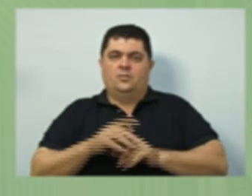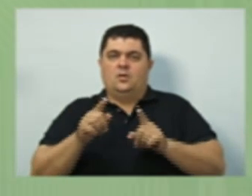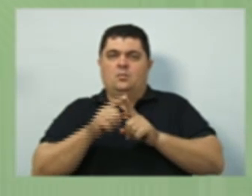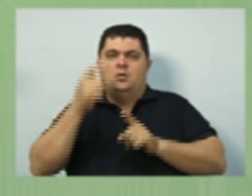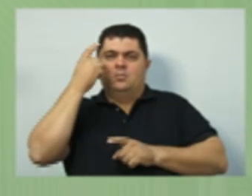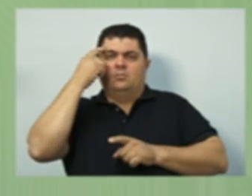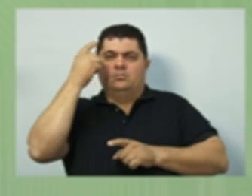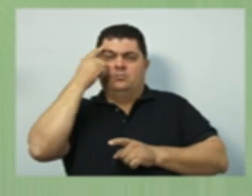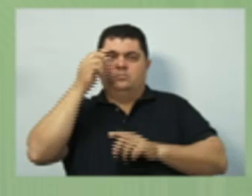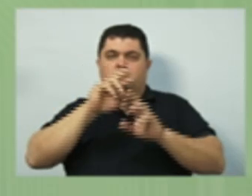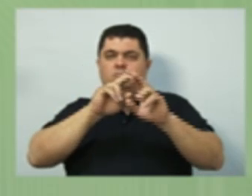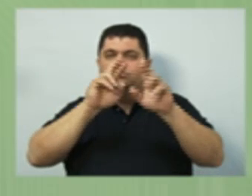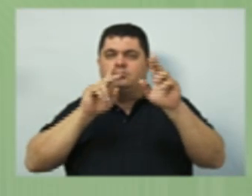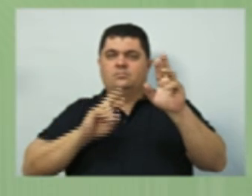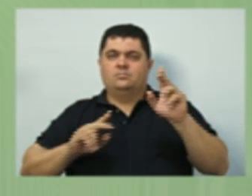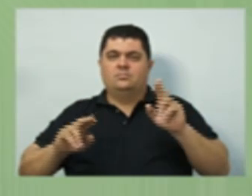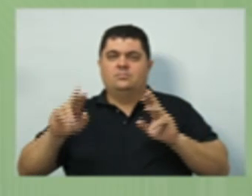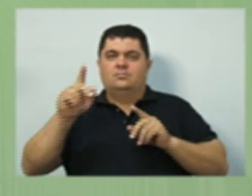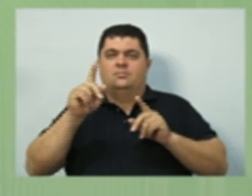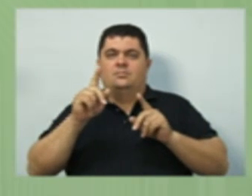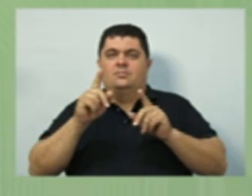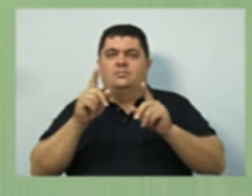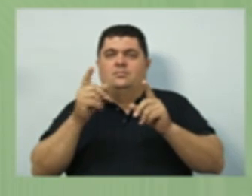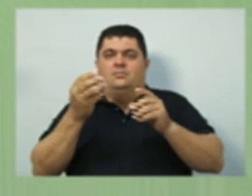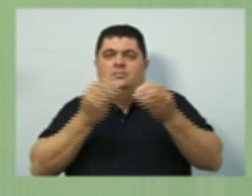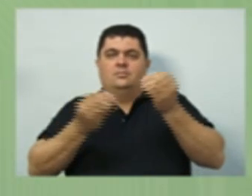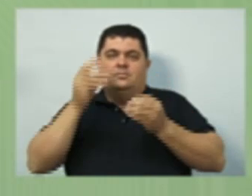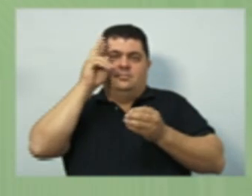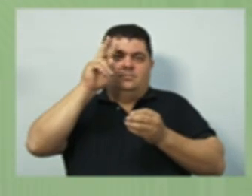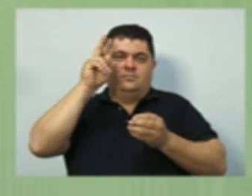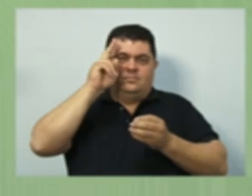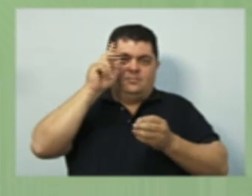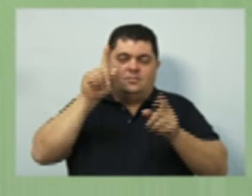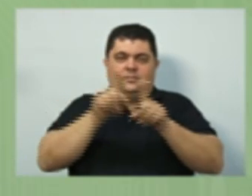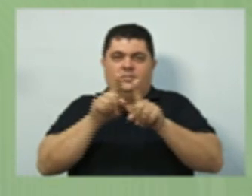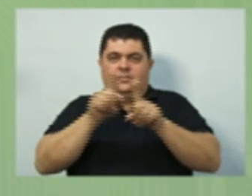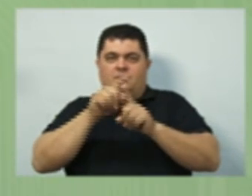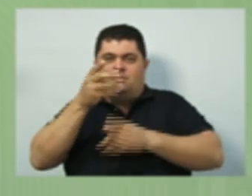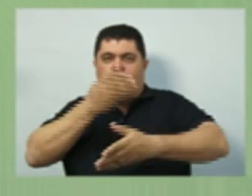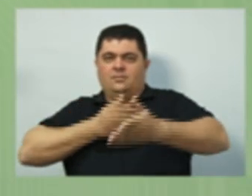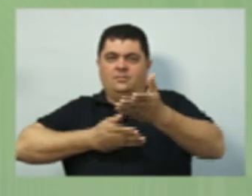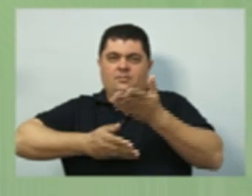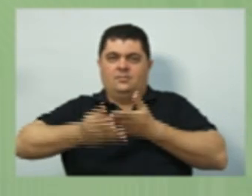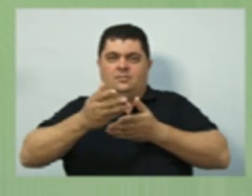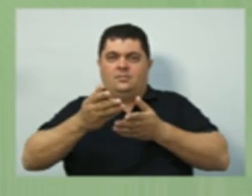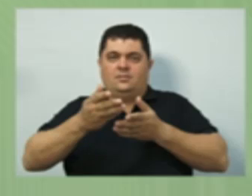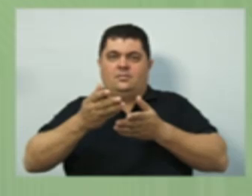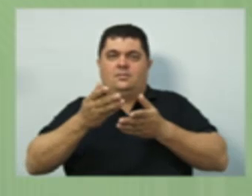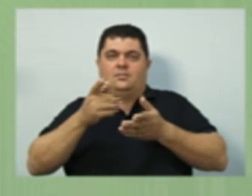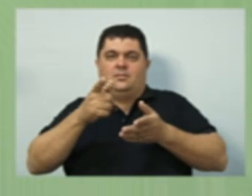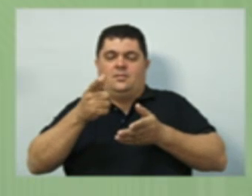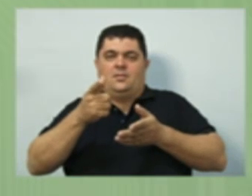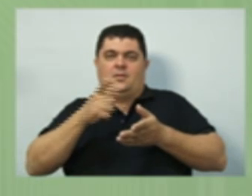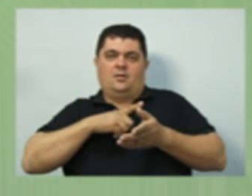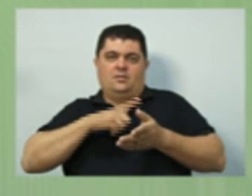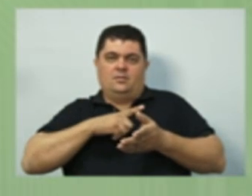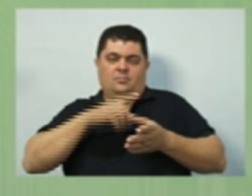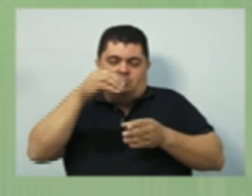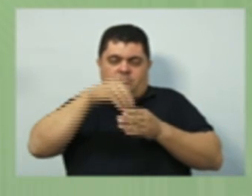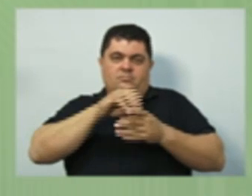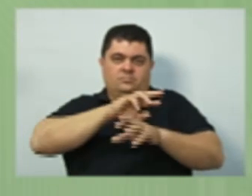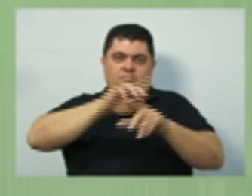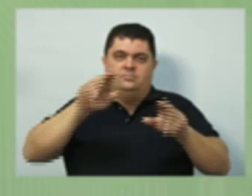sobre diferentes formas históricas do trabalho e relacioná-las aos contextos produtivos nos quais estão